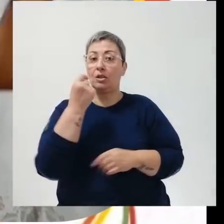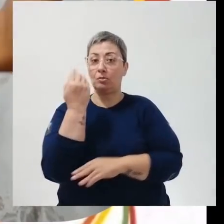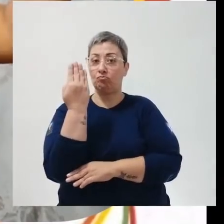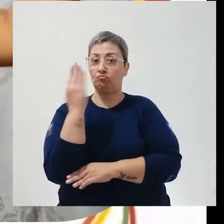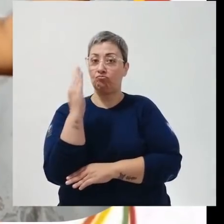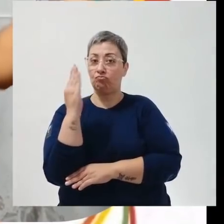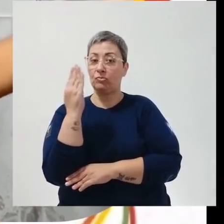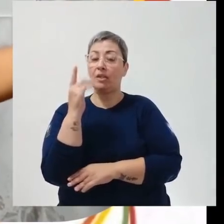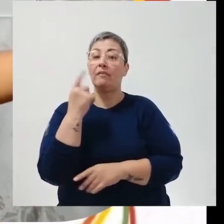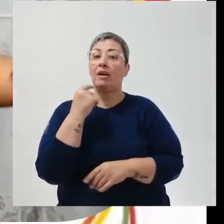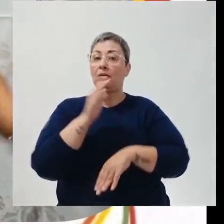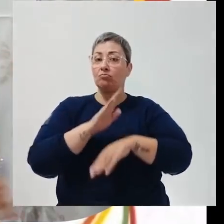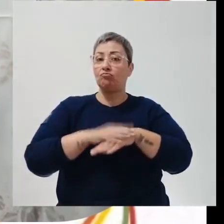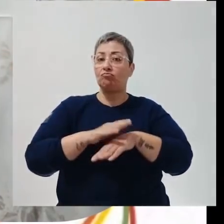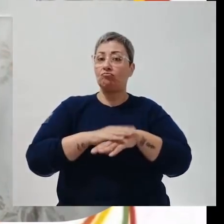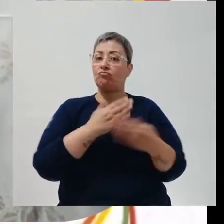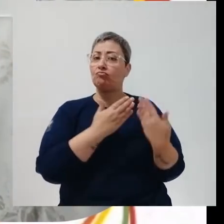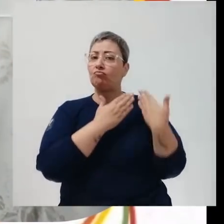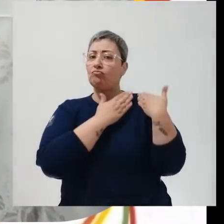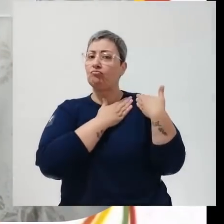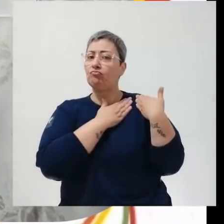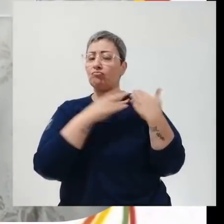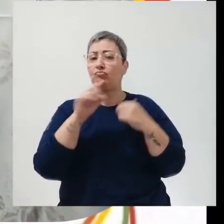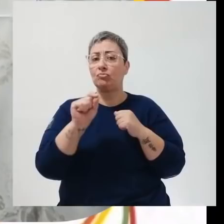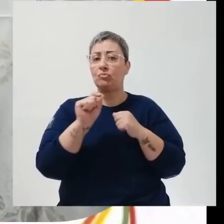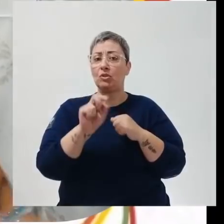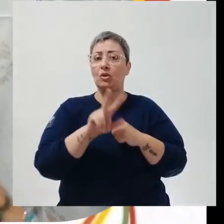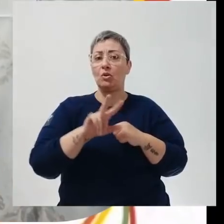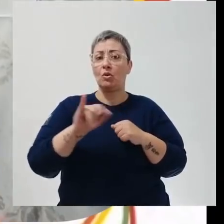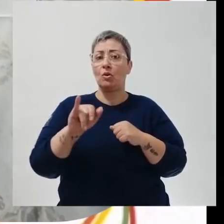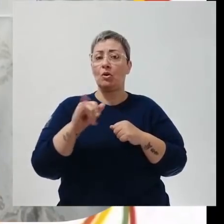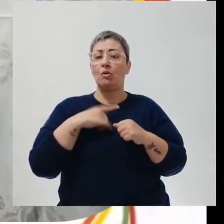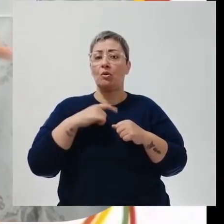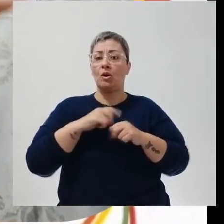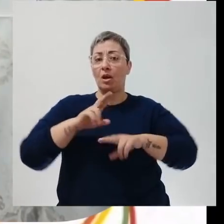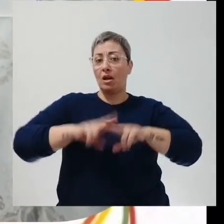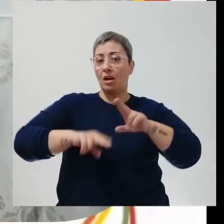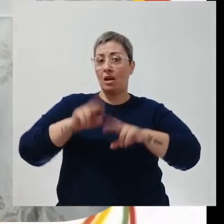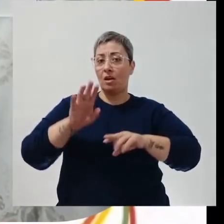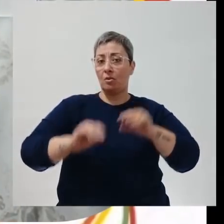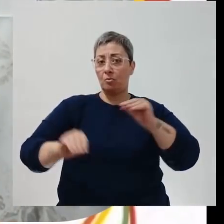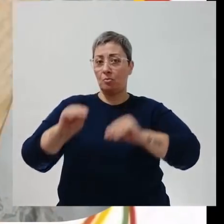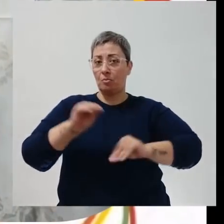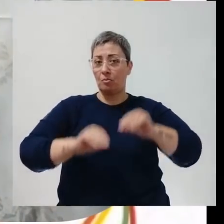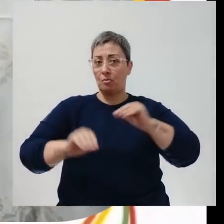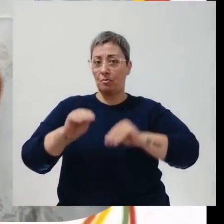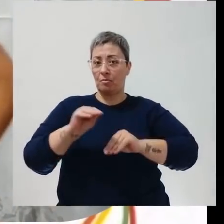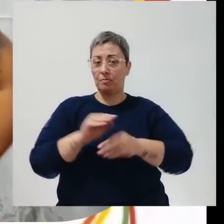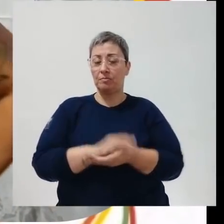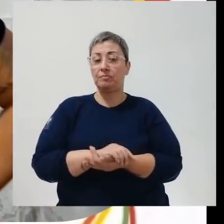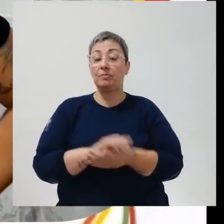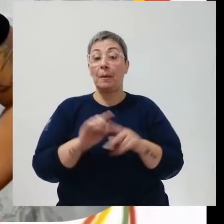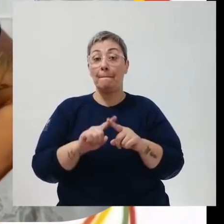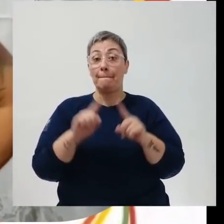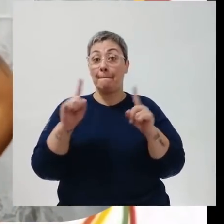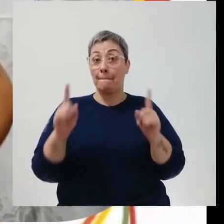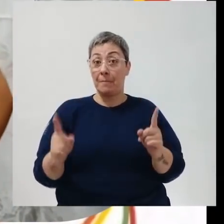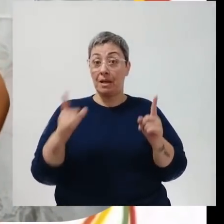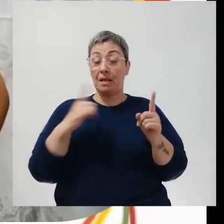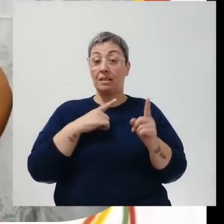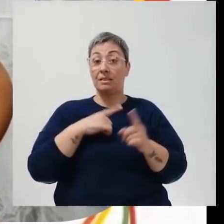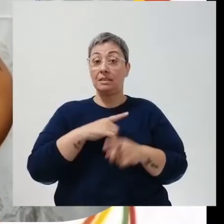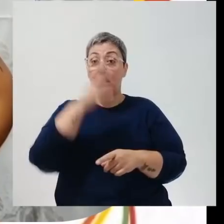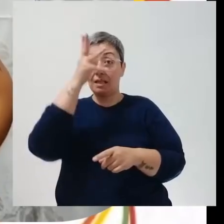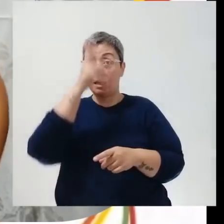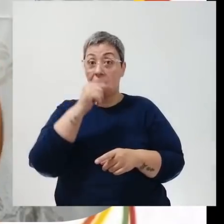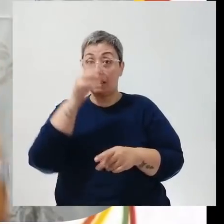madeira, ficaria combinado que ele iria fazer a fogueira. Mas a galinha